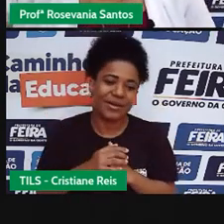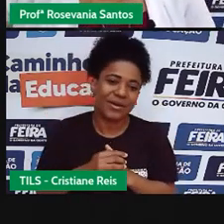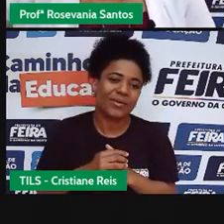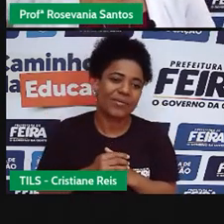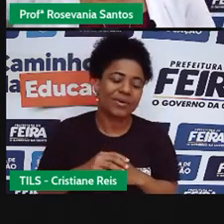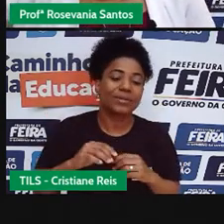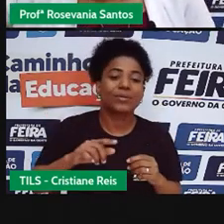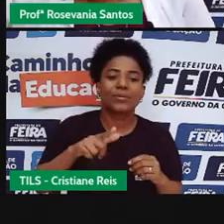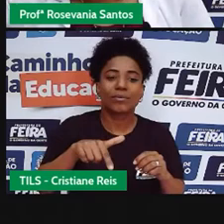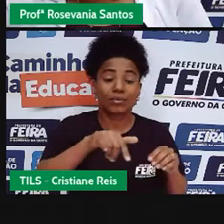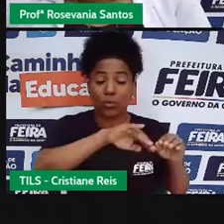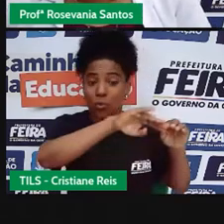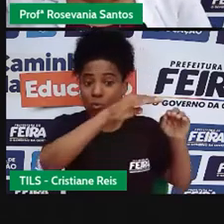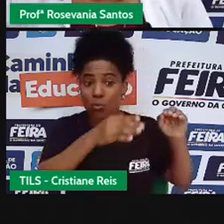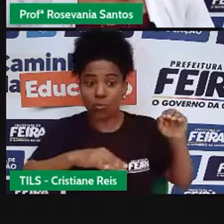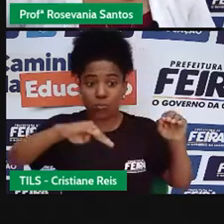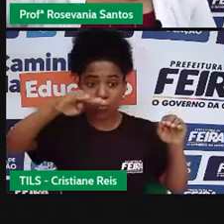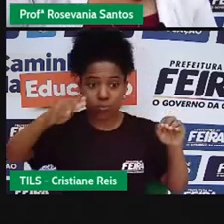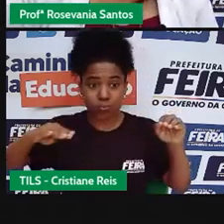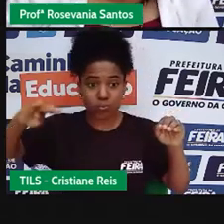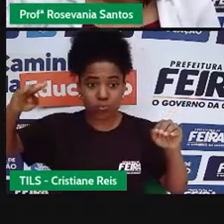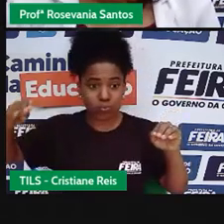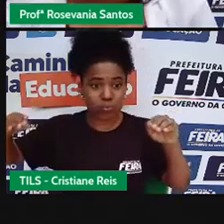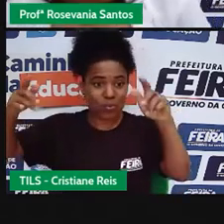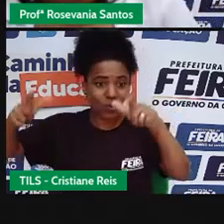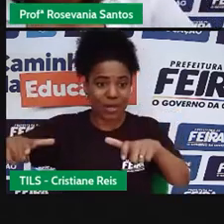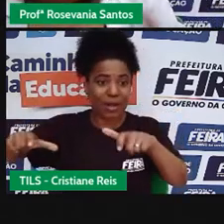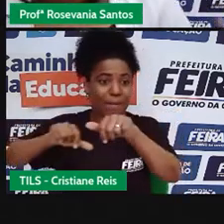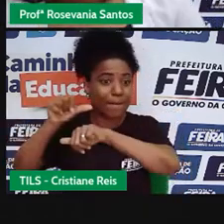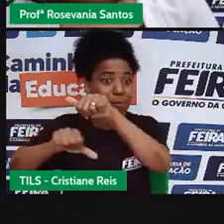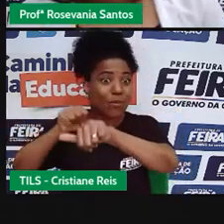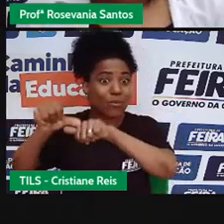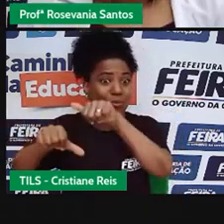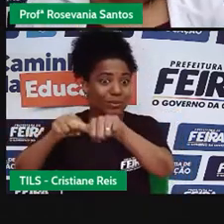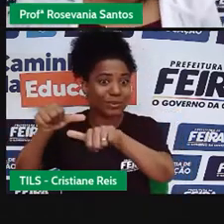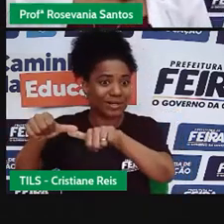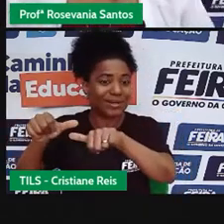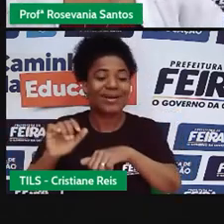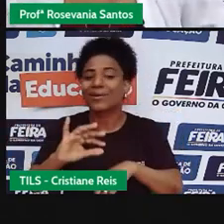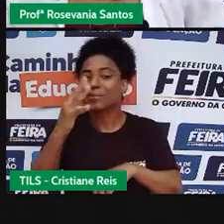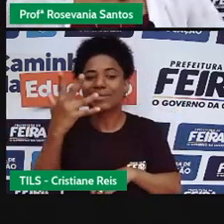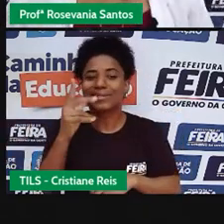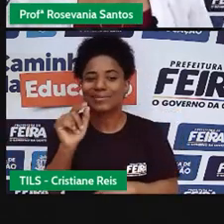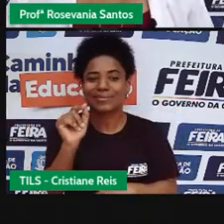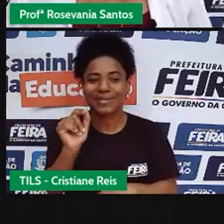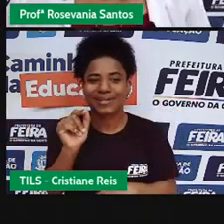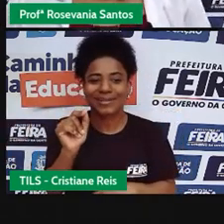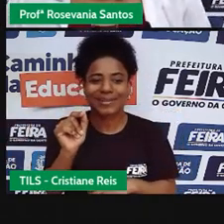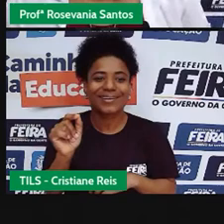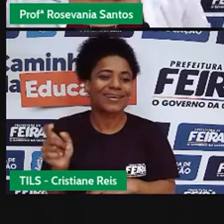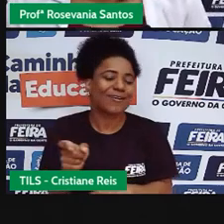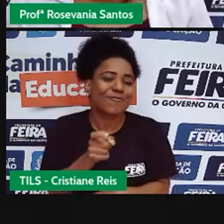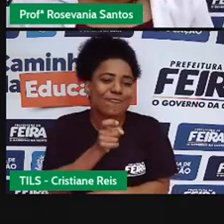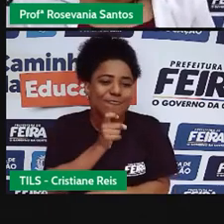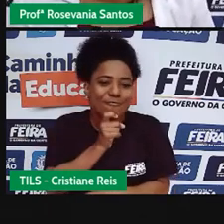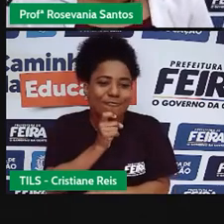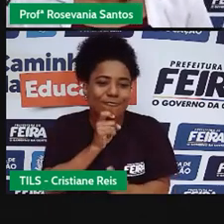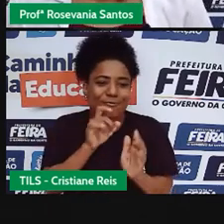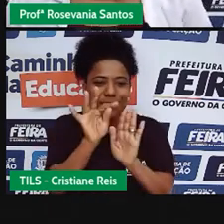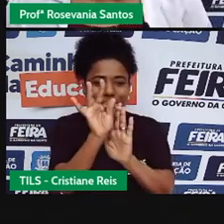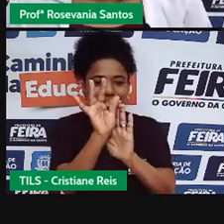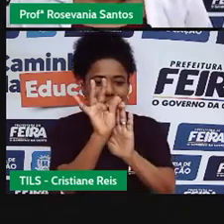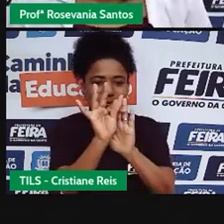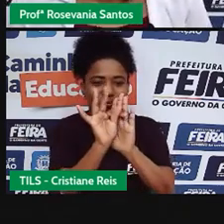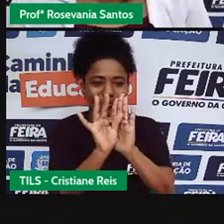relevo, o que é que acontece com a temperatura? Ela vai baixando, vai ficando mais frio. Então, é uma característica aqui dessa